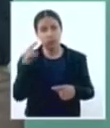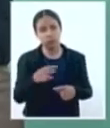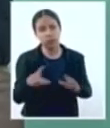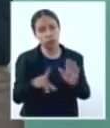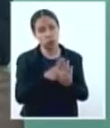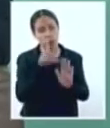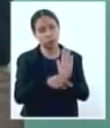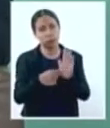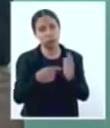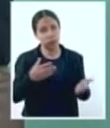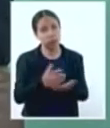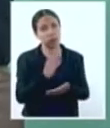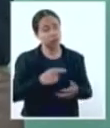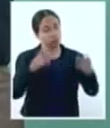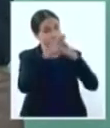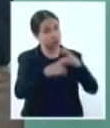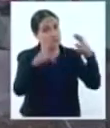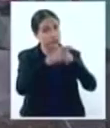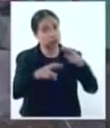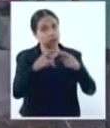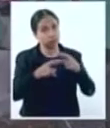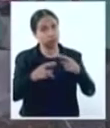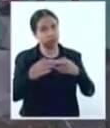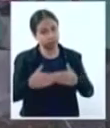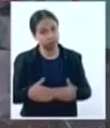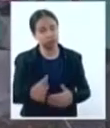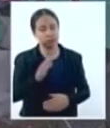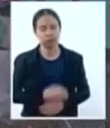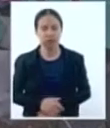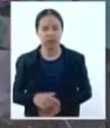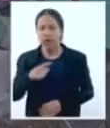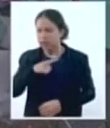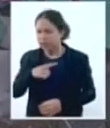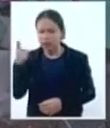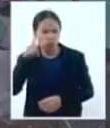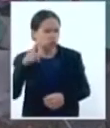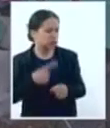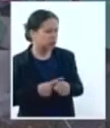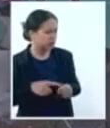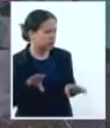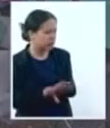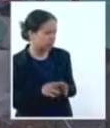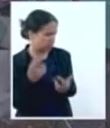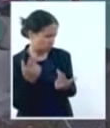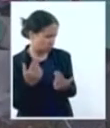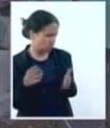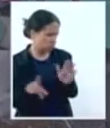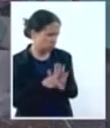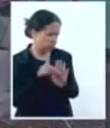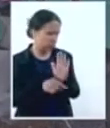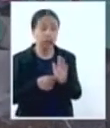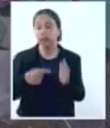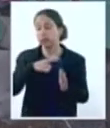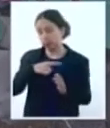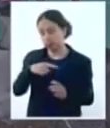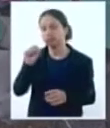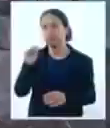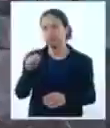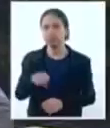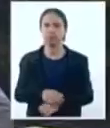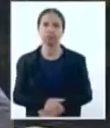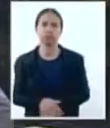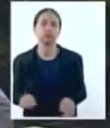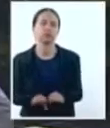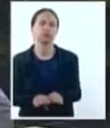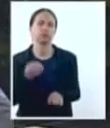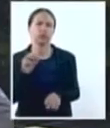implementação, né? E o senhor falou também que esse projeto existe em outras cidades também. Existe em outras cidades. Não vou me recordar qual, mas existe. E outra coisa também. O